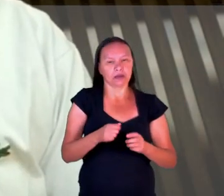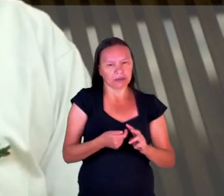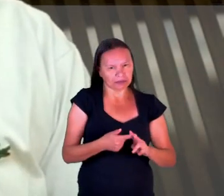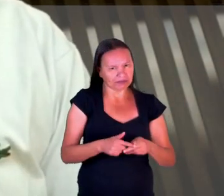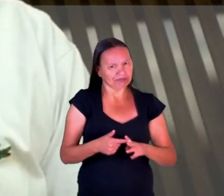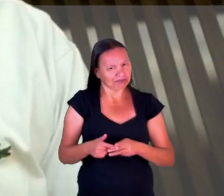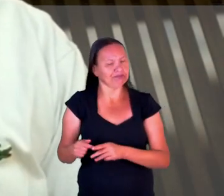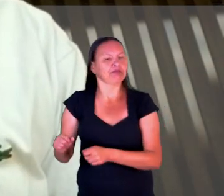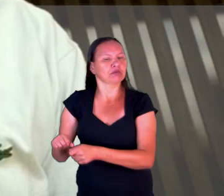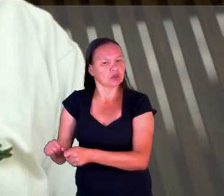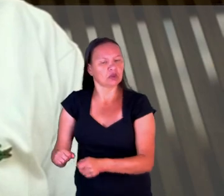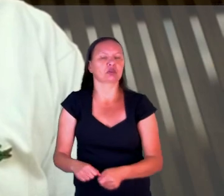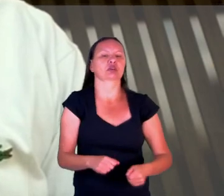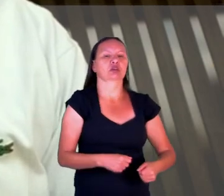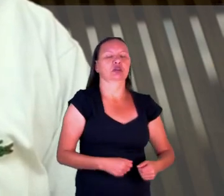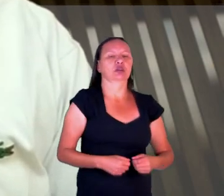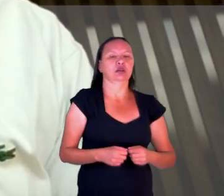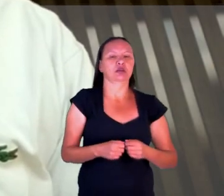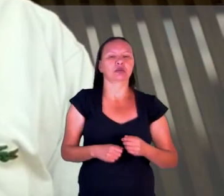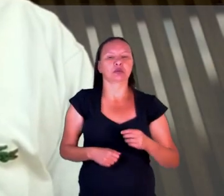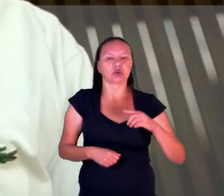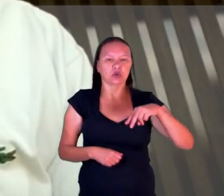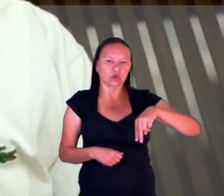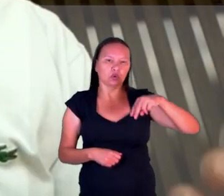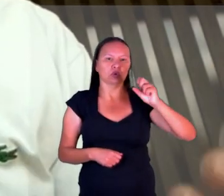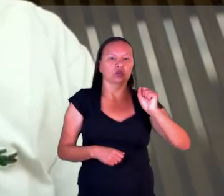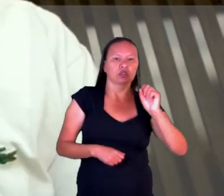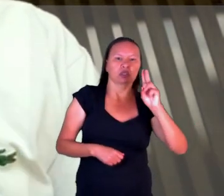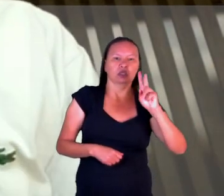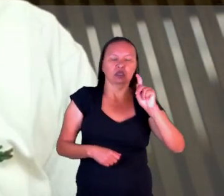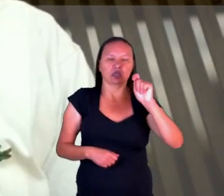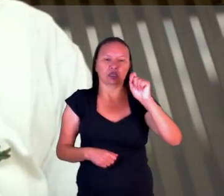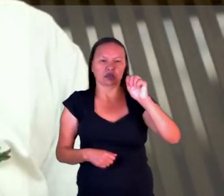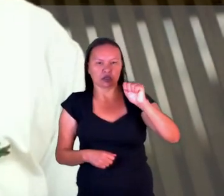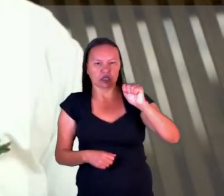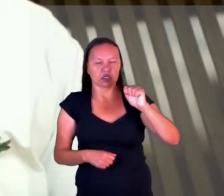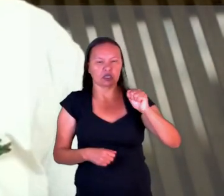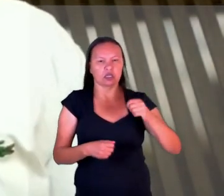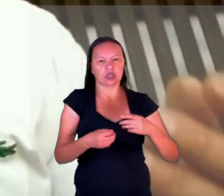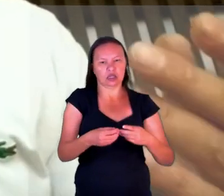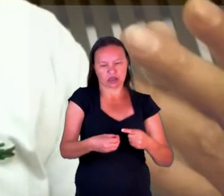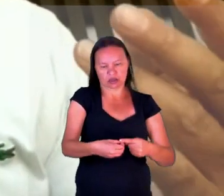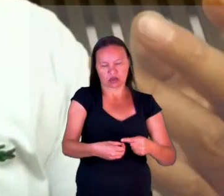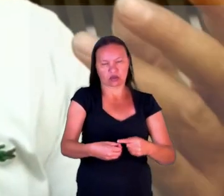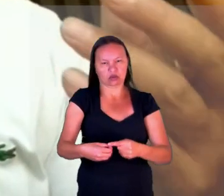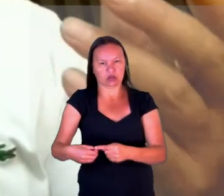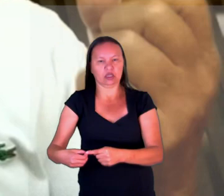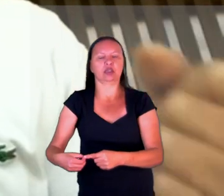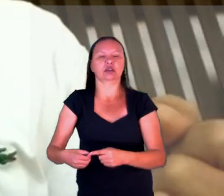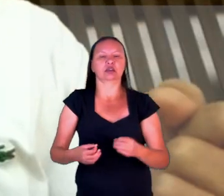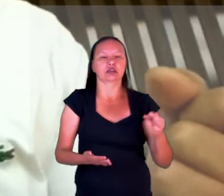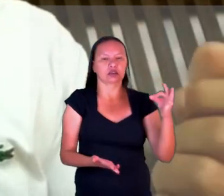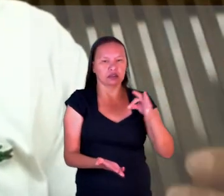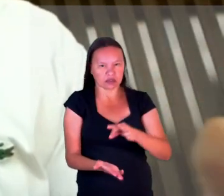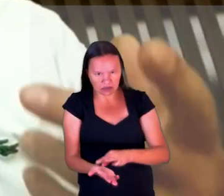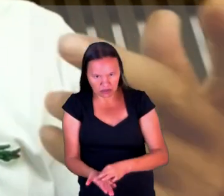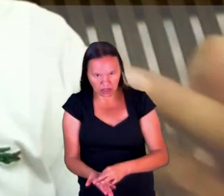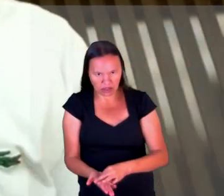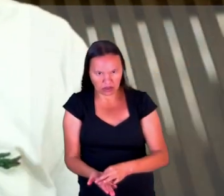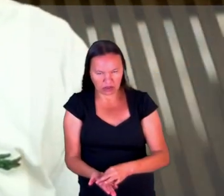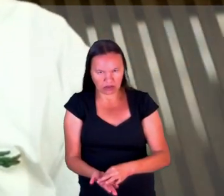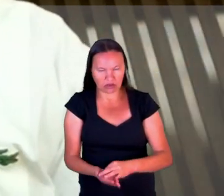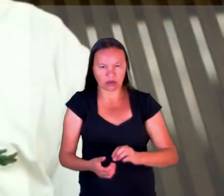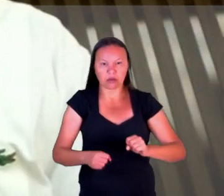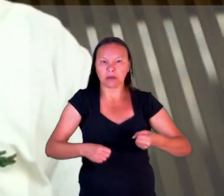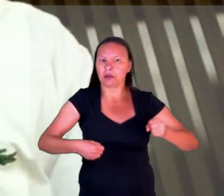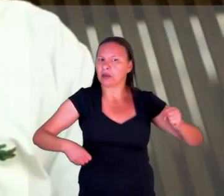com a participação de nutricionistas nas suas eh porções adequadas mas eh eh acho que é potencializar isso ampliar